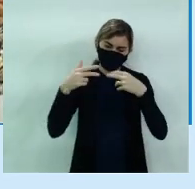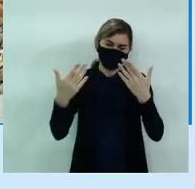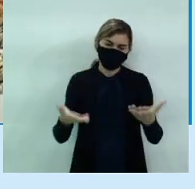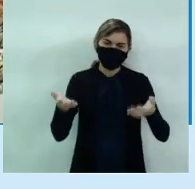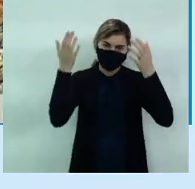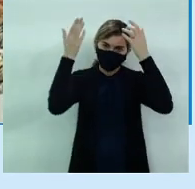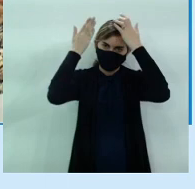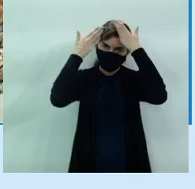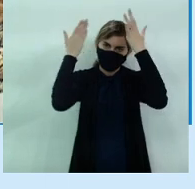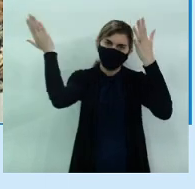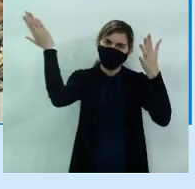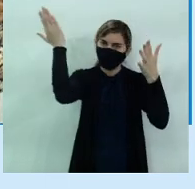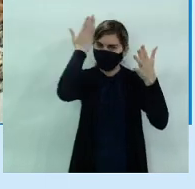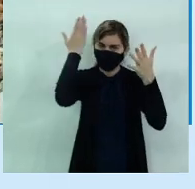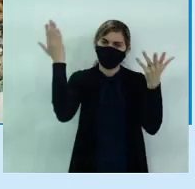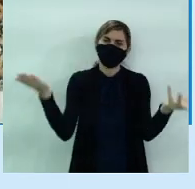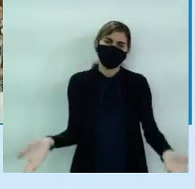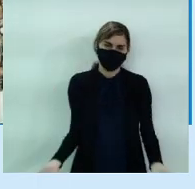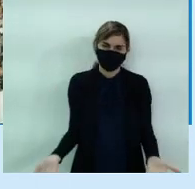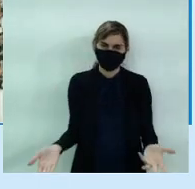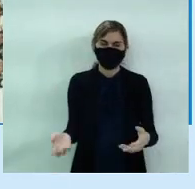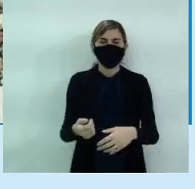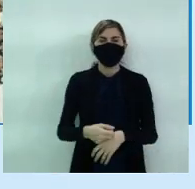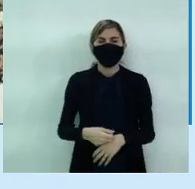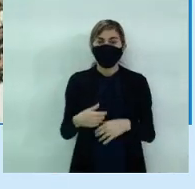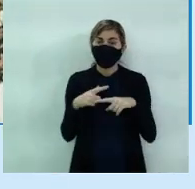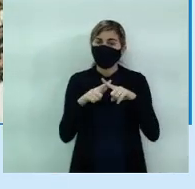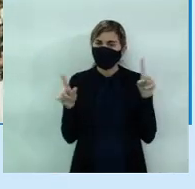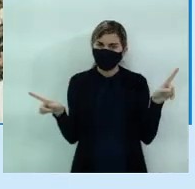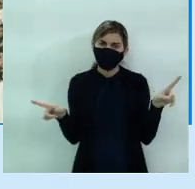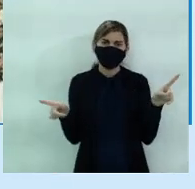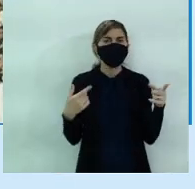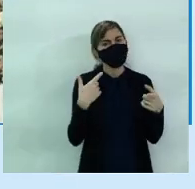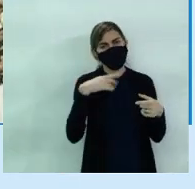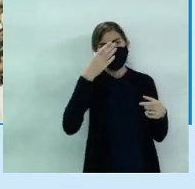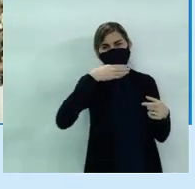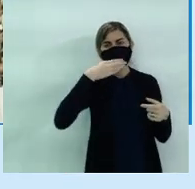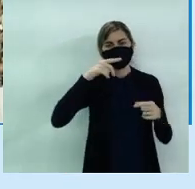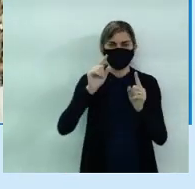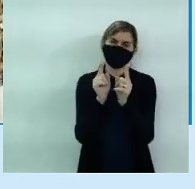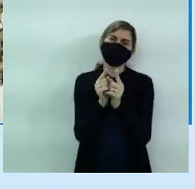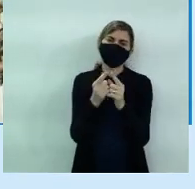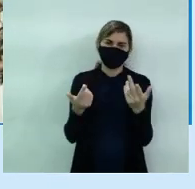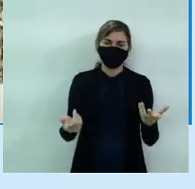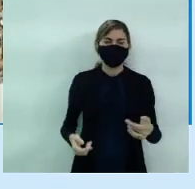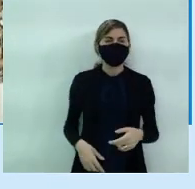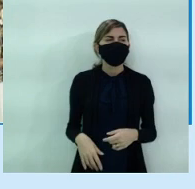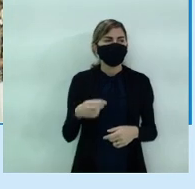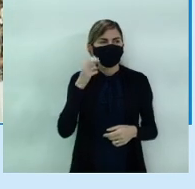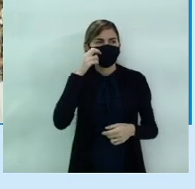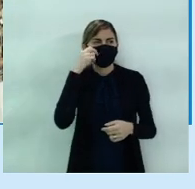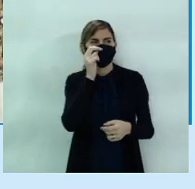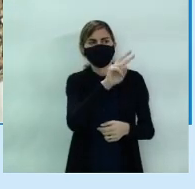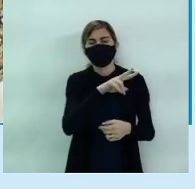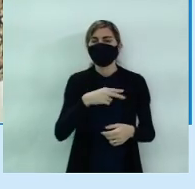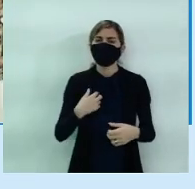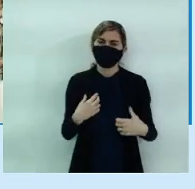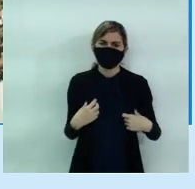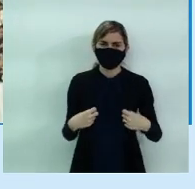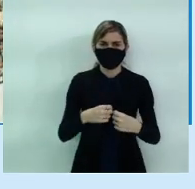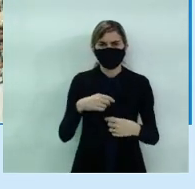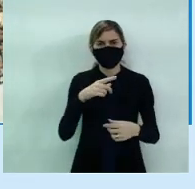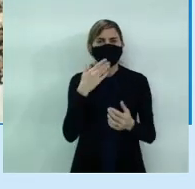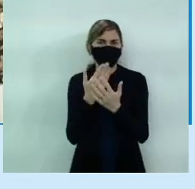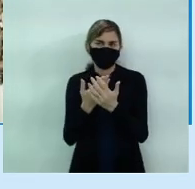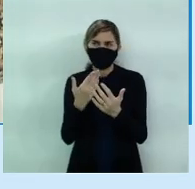um traumatismo craniano, mas foi uma maçã. Então vejam bem onde vocês vão descansar